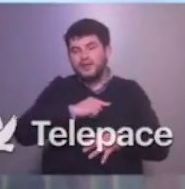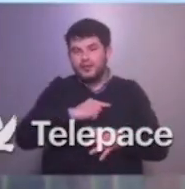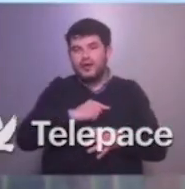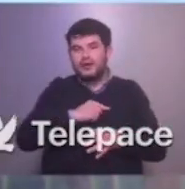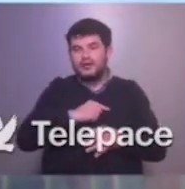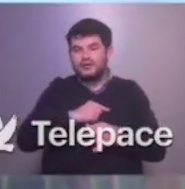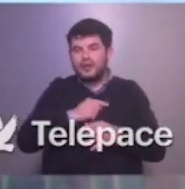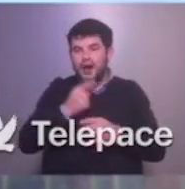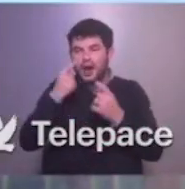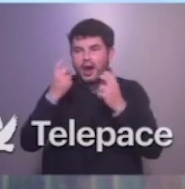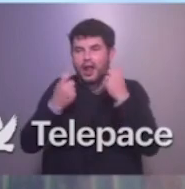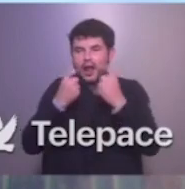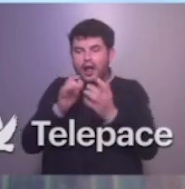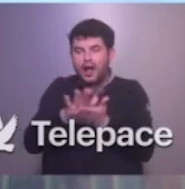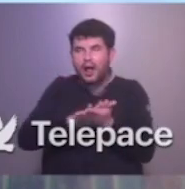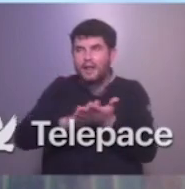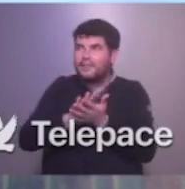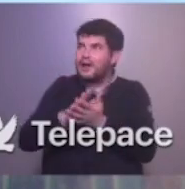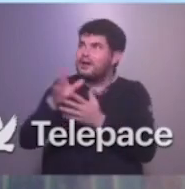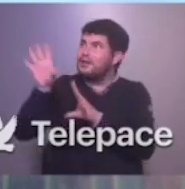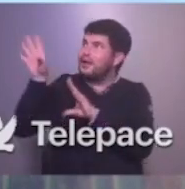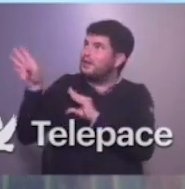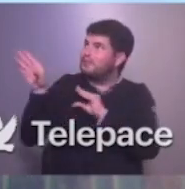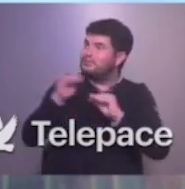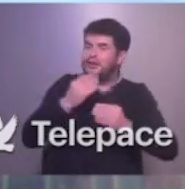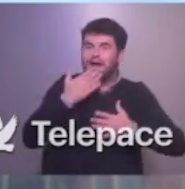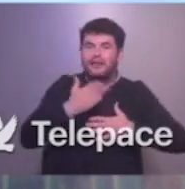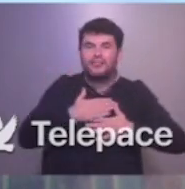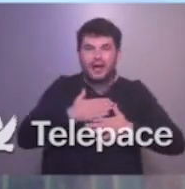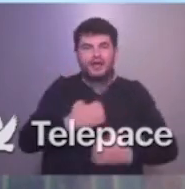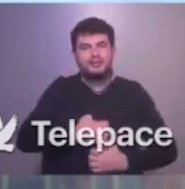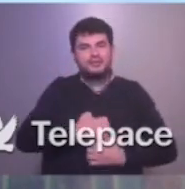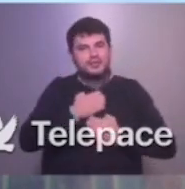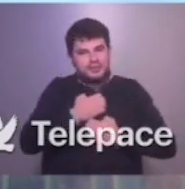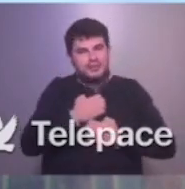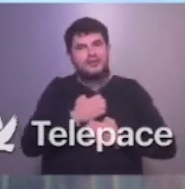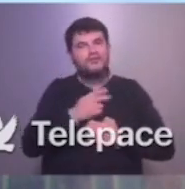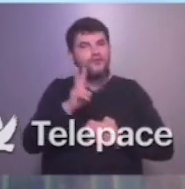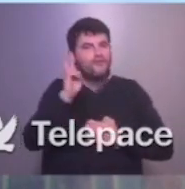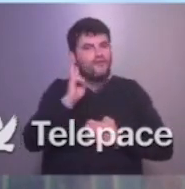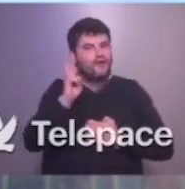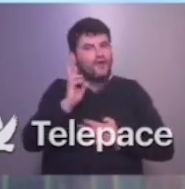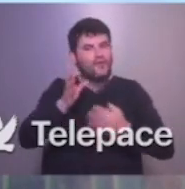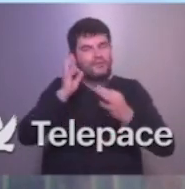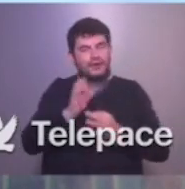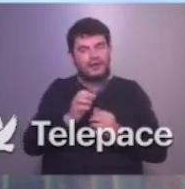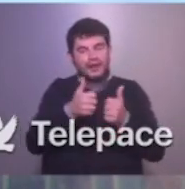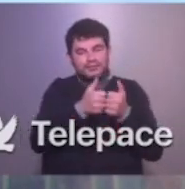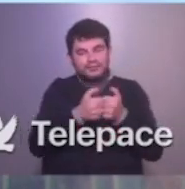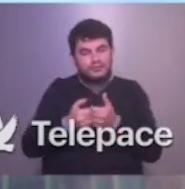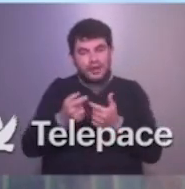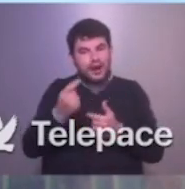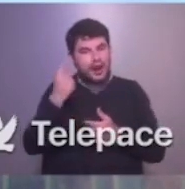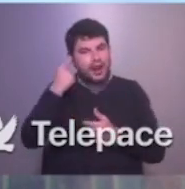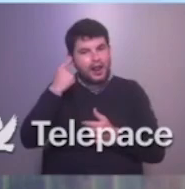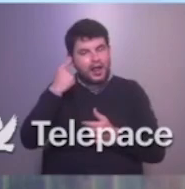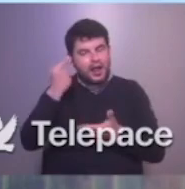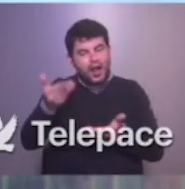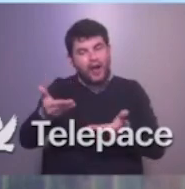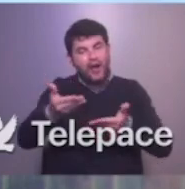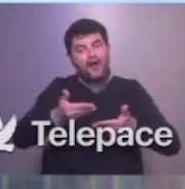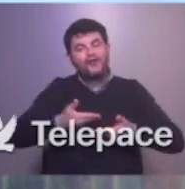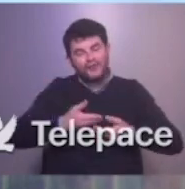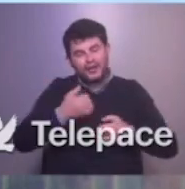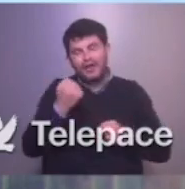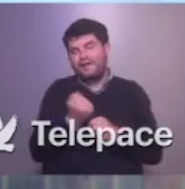a esta fonte, porque nos inspira, dá sentido e valor àquela oração que nós somos